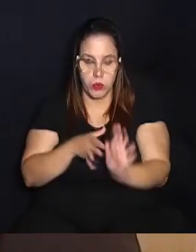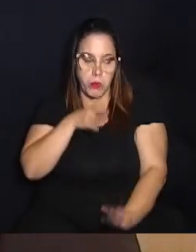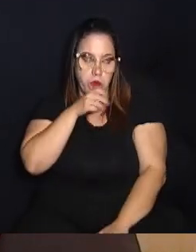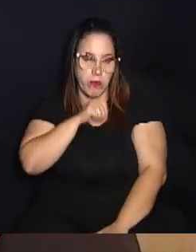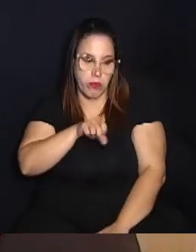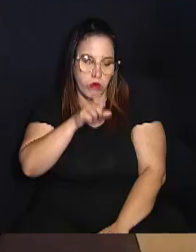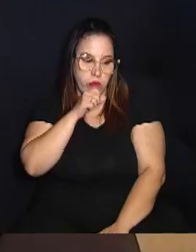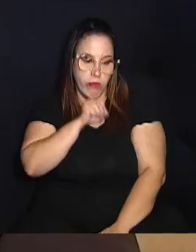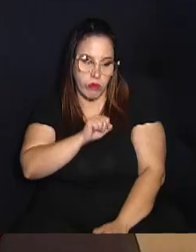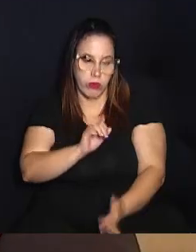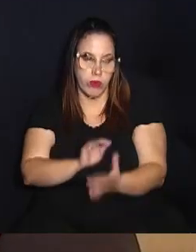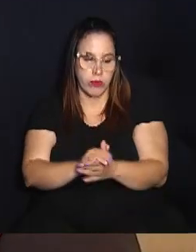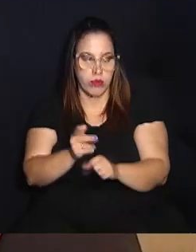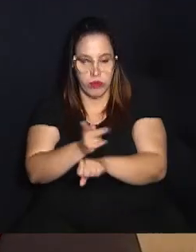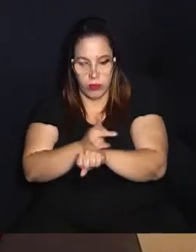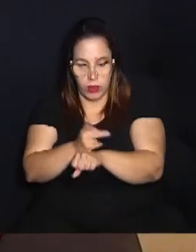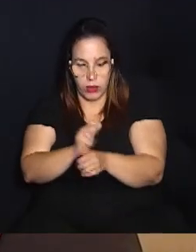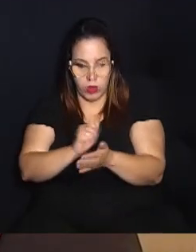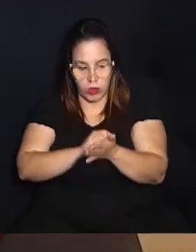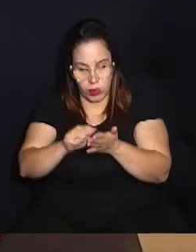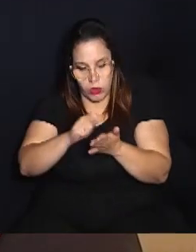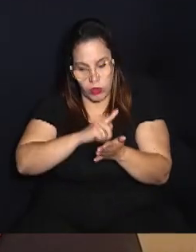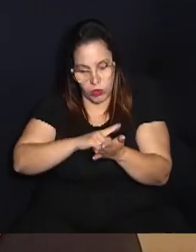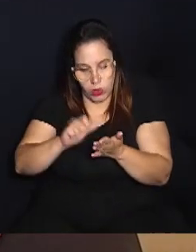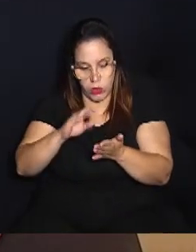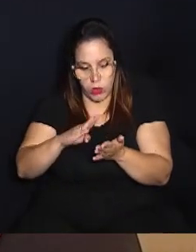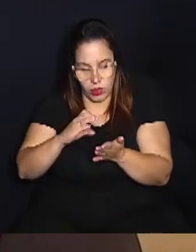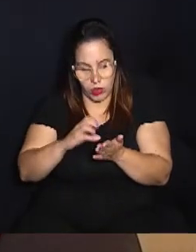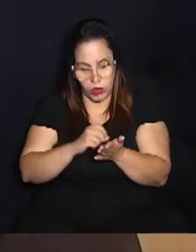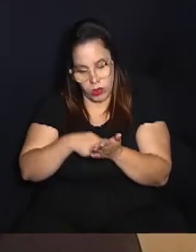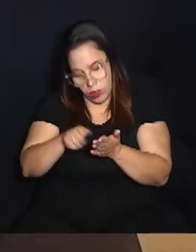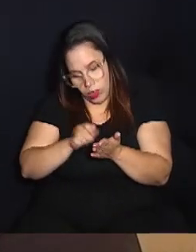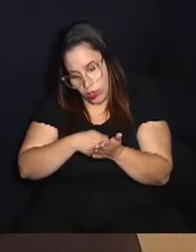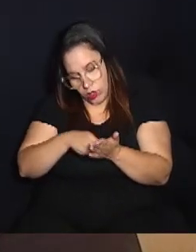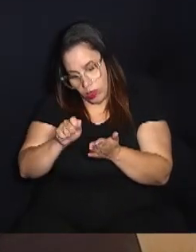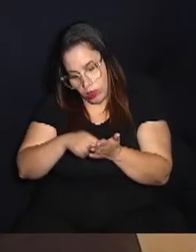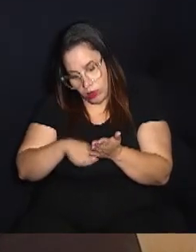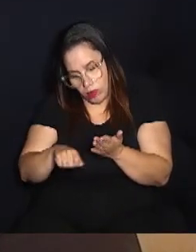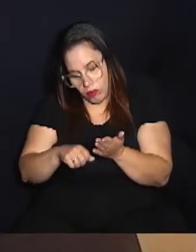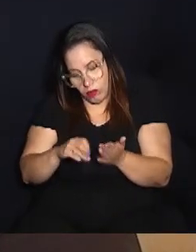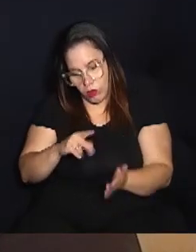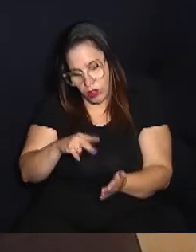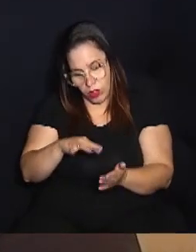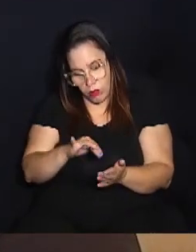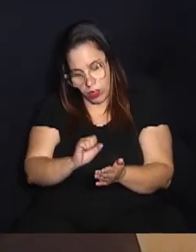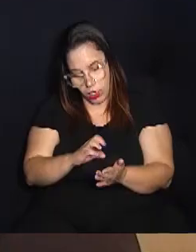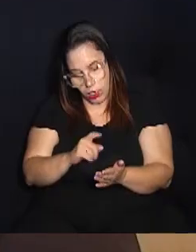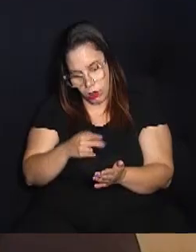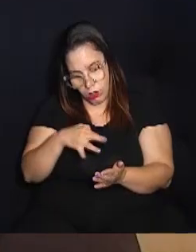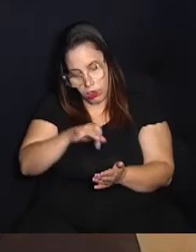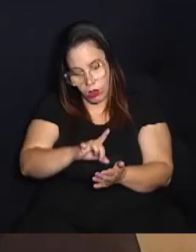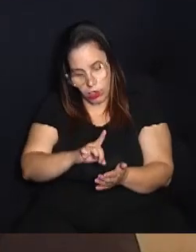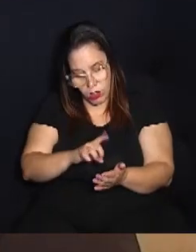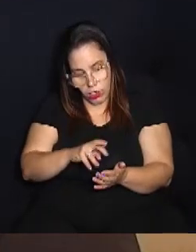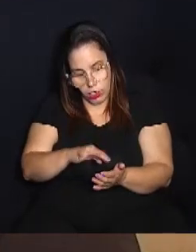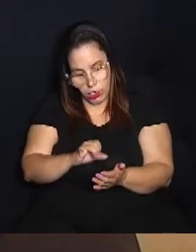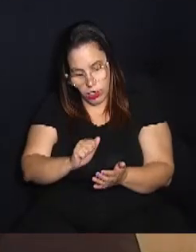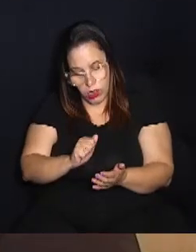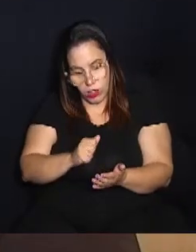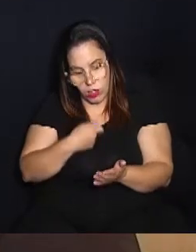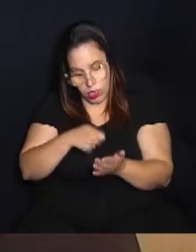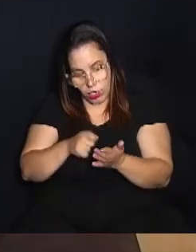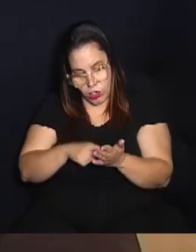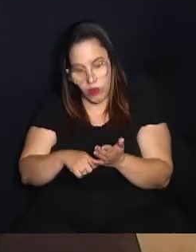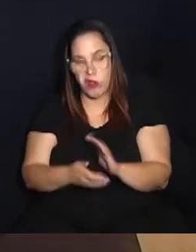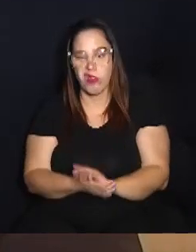Paulo Freire, que buscou alfabetizar alunos analfabetos ou